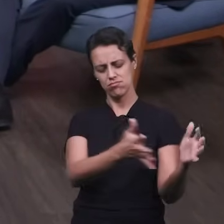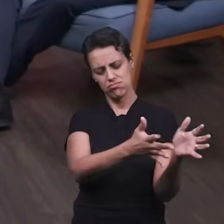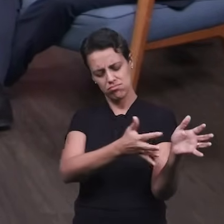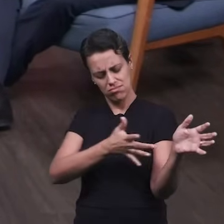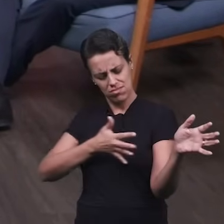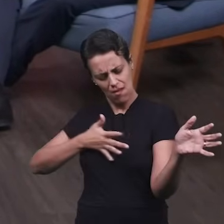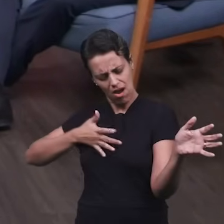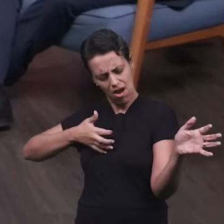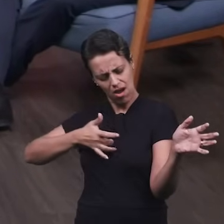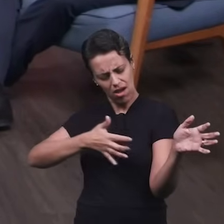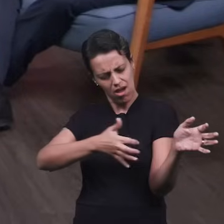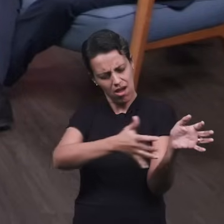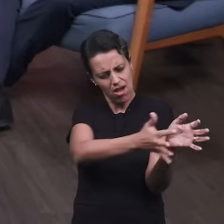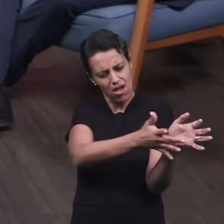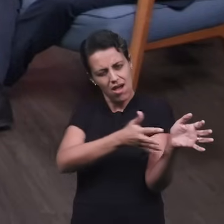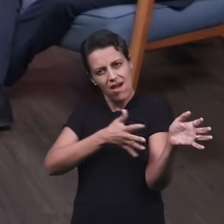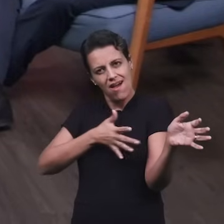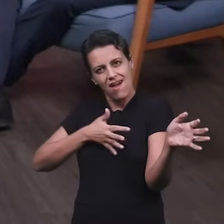diz que ele tocava bem.